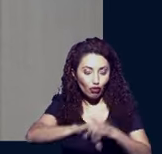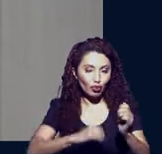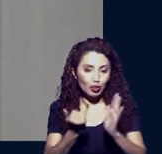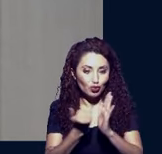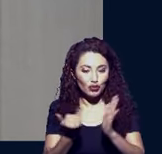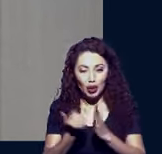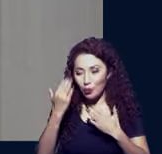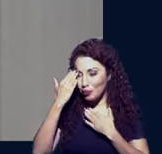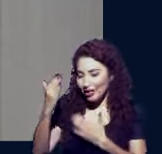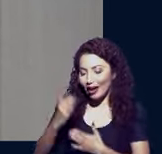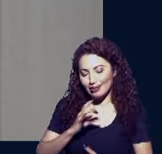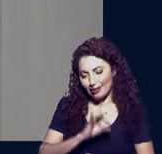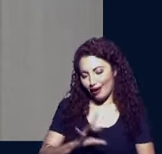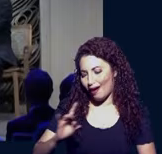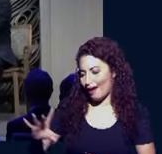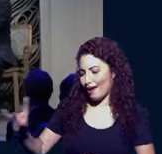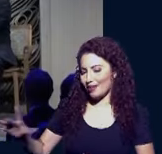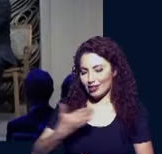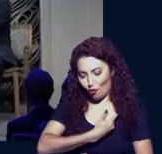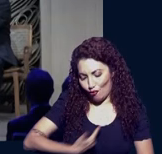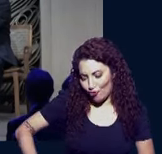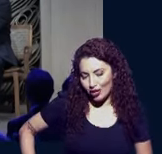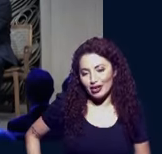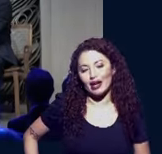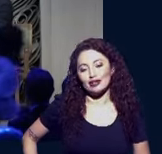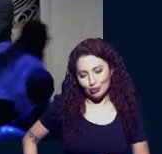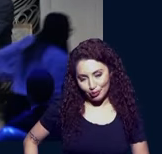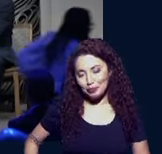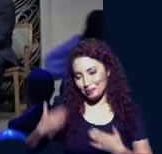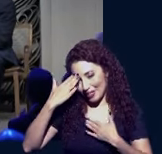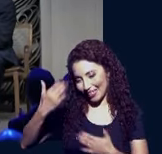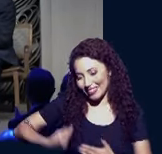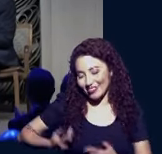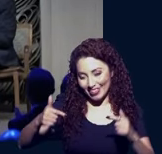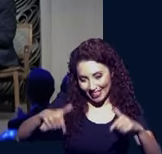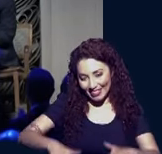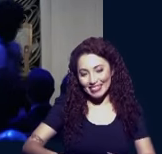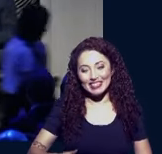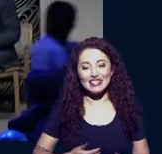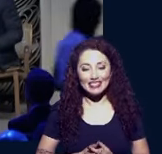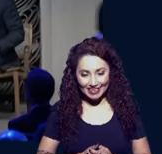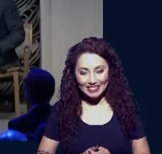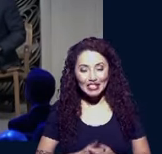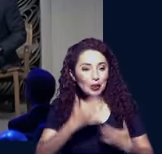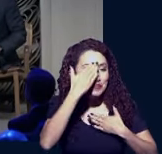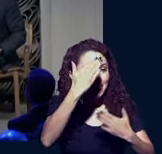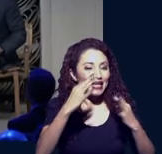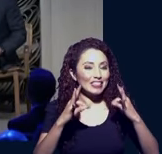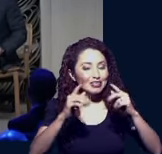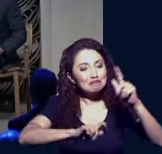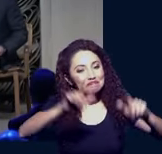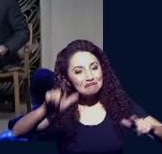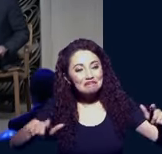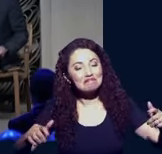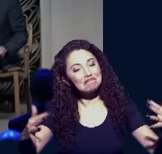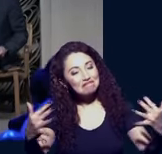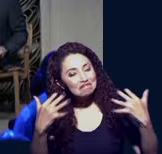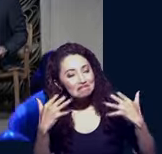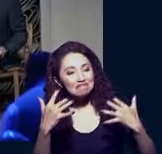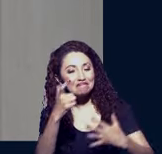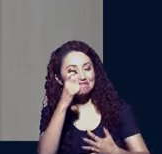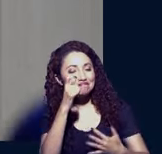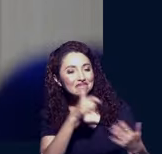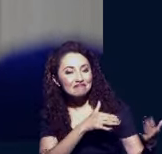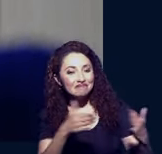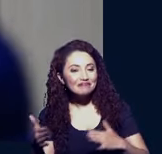obrigado Cláudio Castro Tarcisio de Freitas Casagrande Renato Casagrande Barbalho Obrigado a todos por assistirem